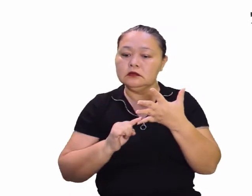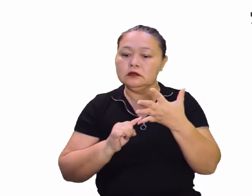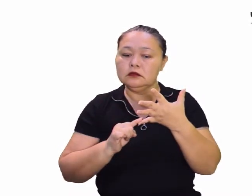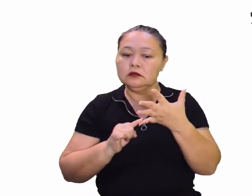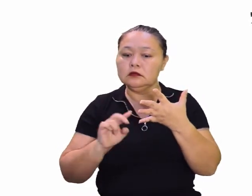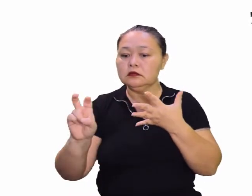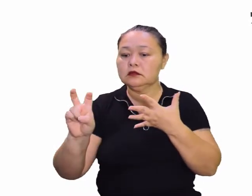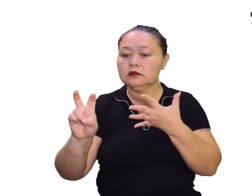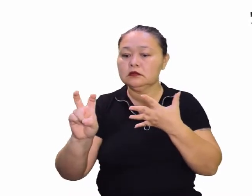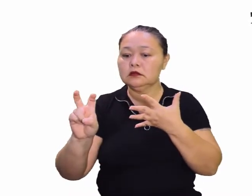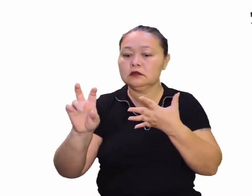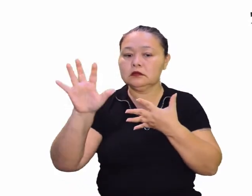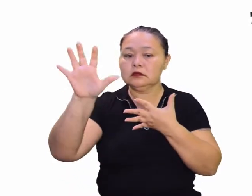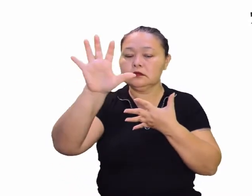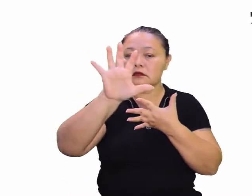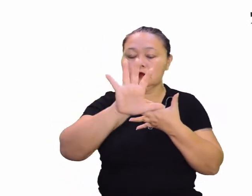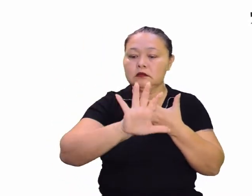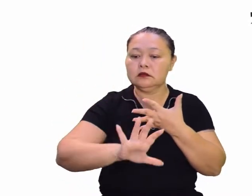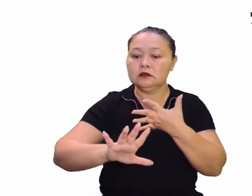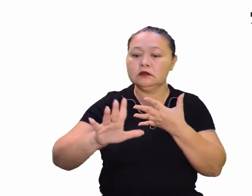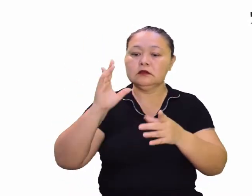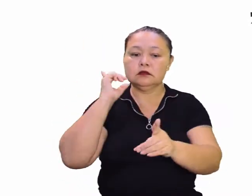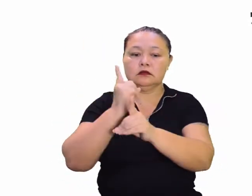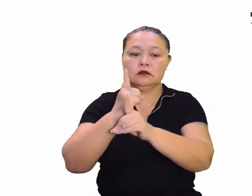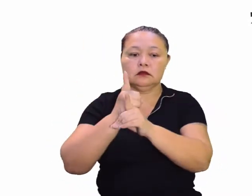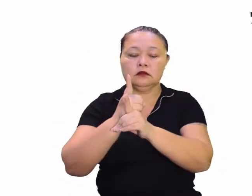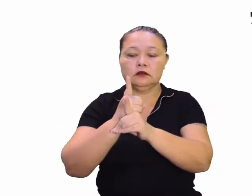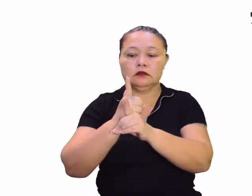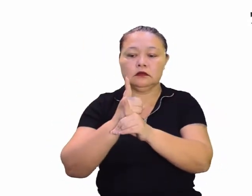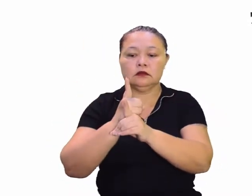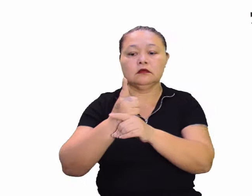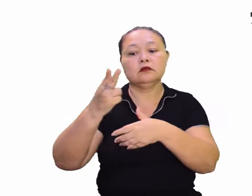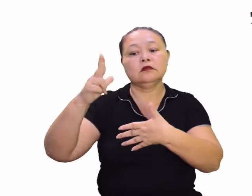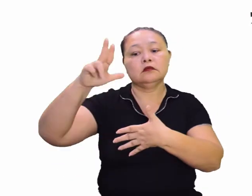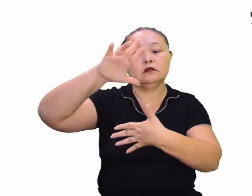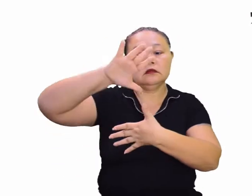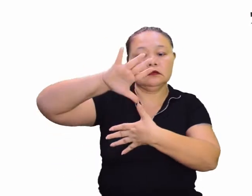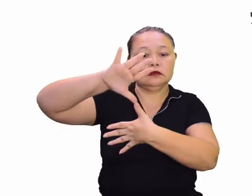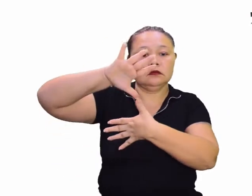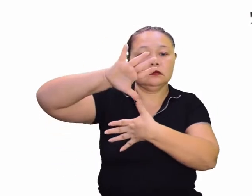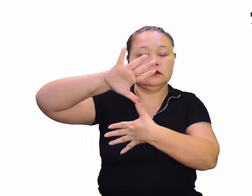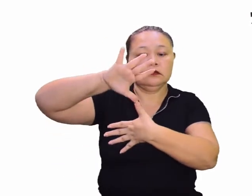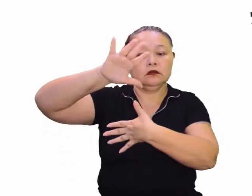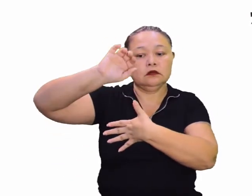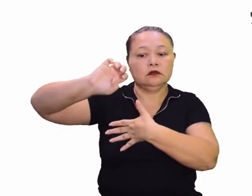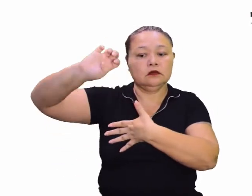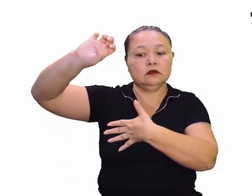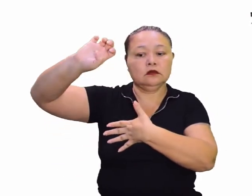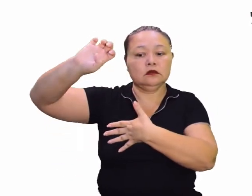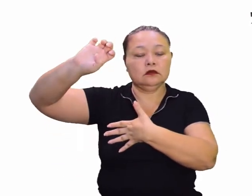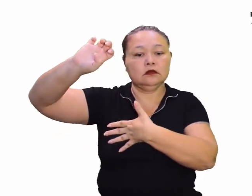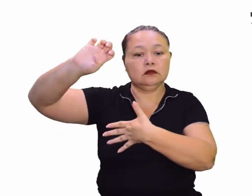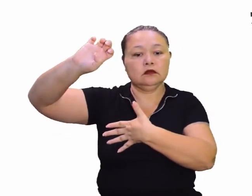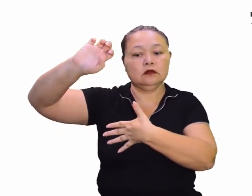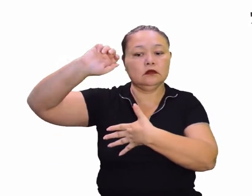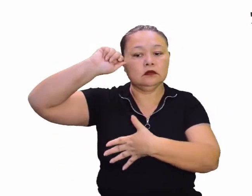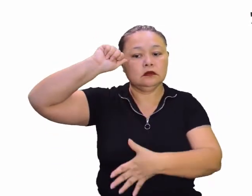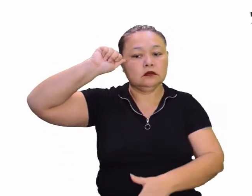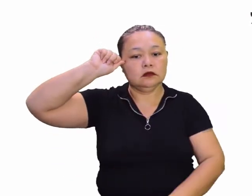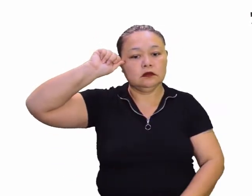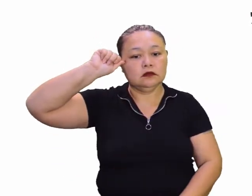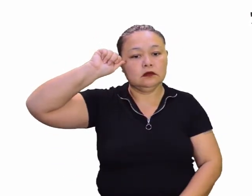colocar. São 5 continentes, né? A gente vai encontrar aí, ó. América, Europa,